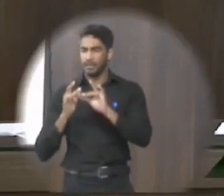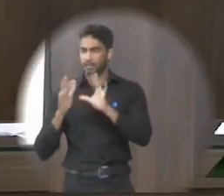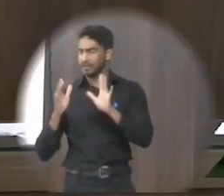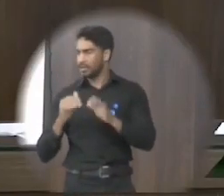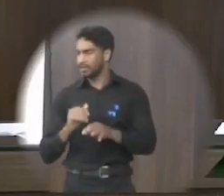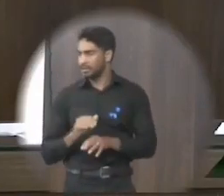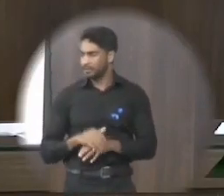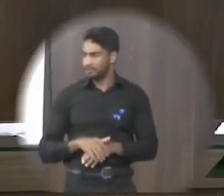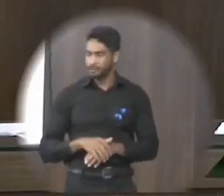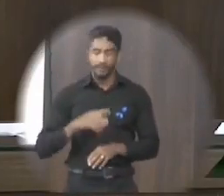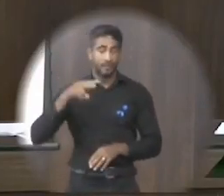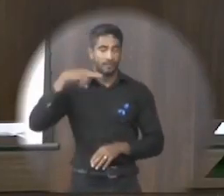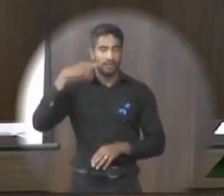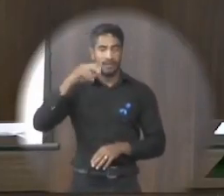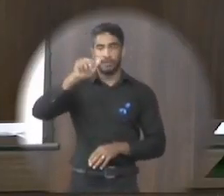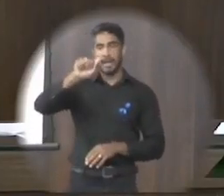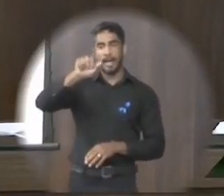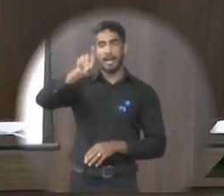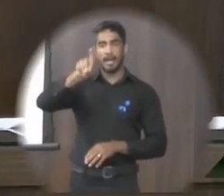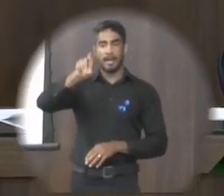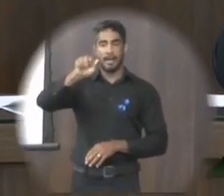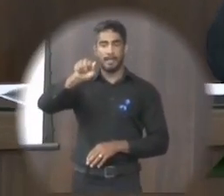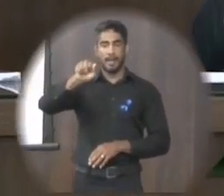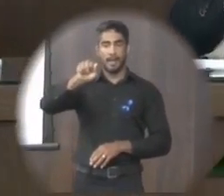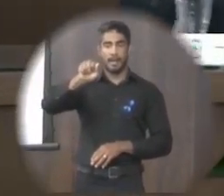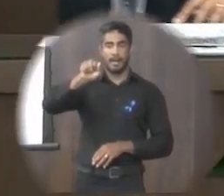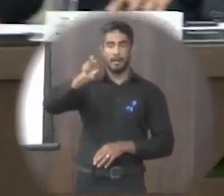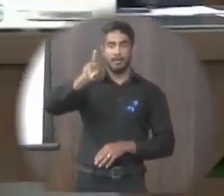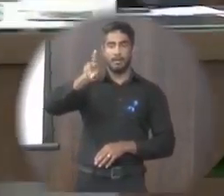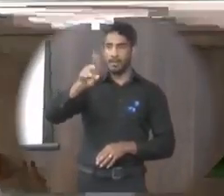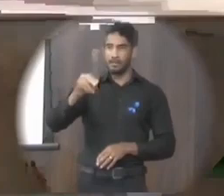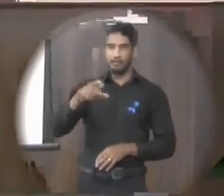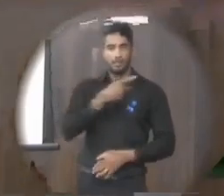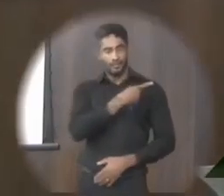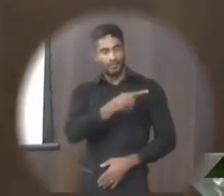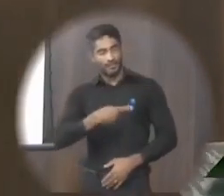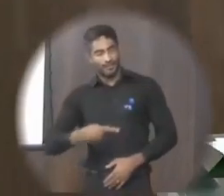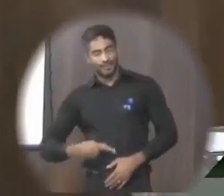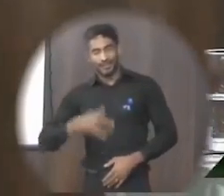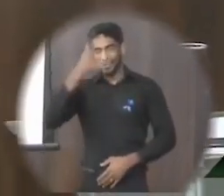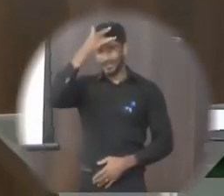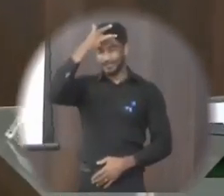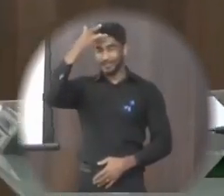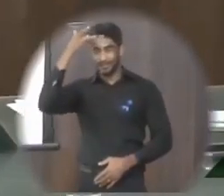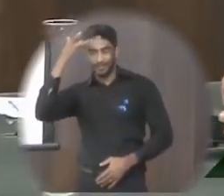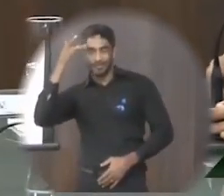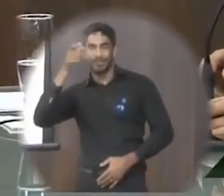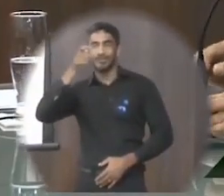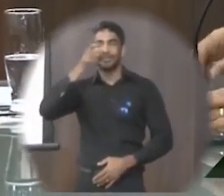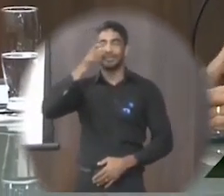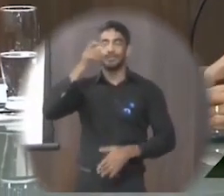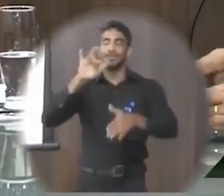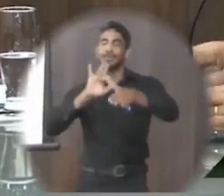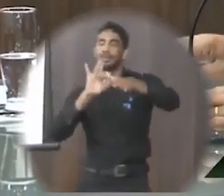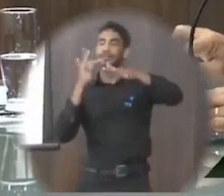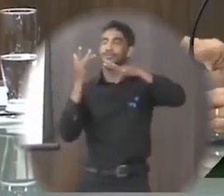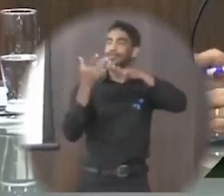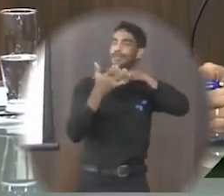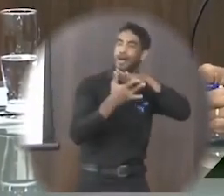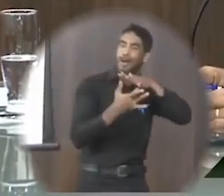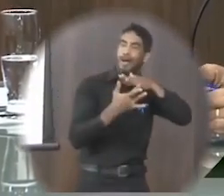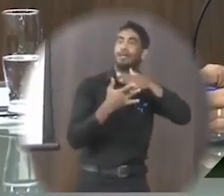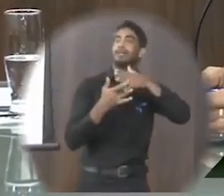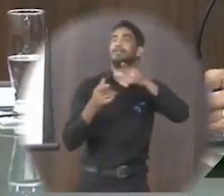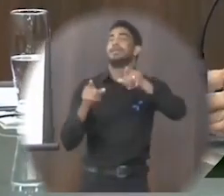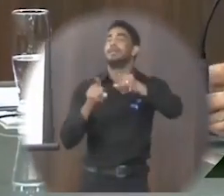essa palavra, senhor presidente. Vereador Adauri, tem essa palavra. Senhor presidente, demais colegas, público presente, público que nos assiste através das redes sociais e